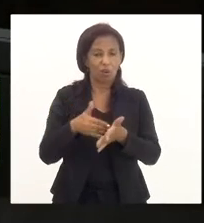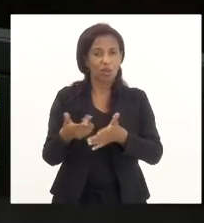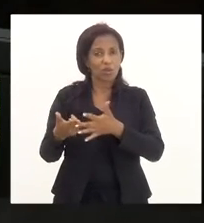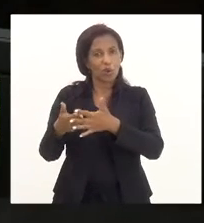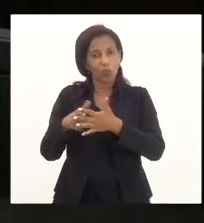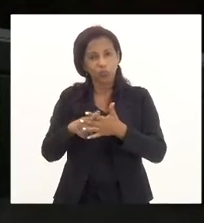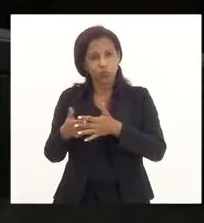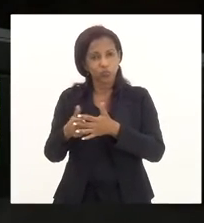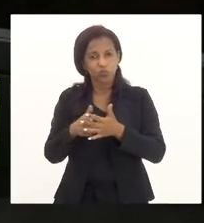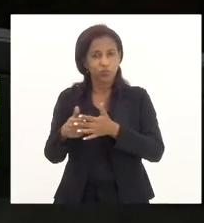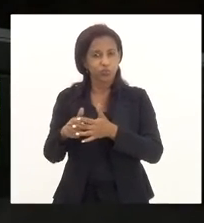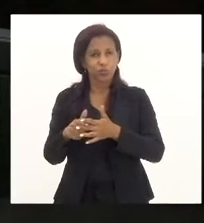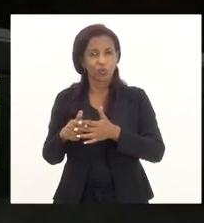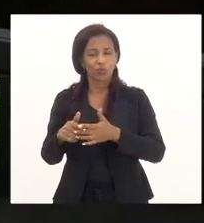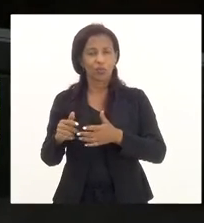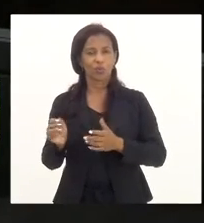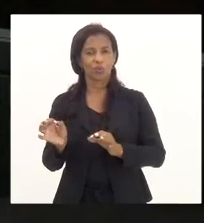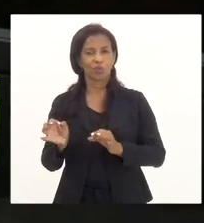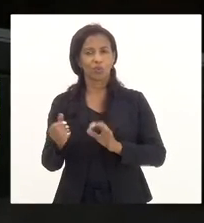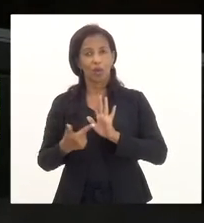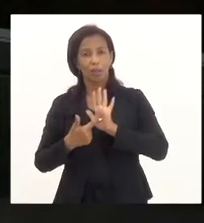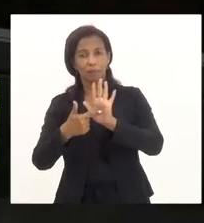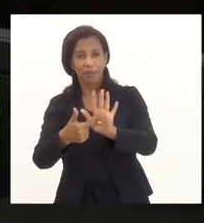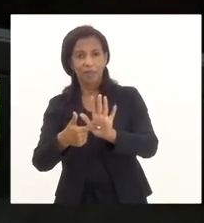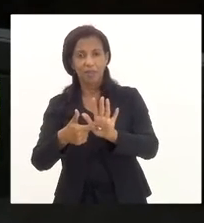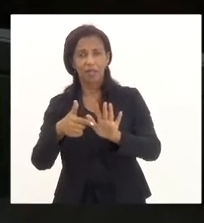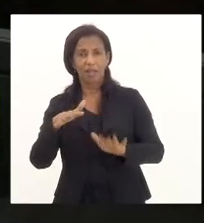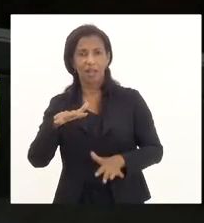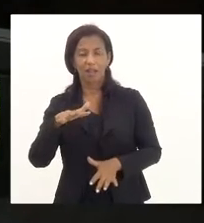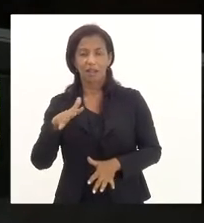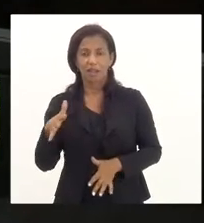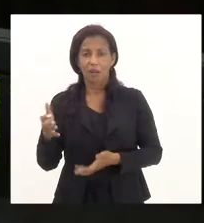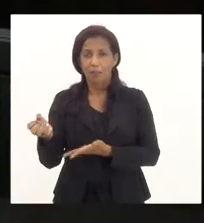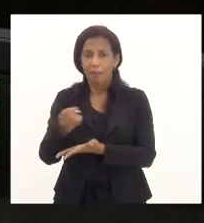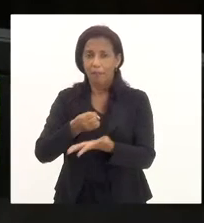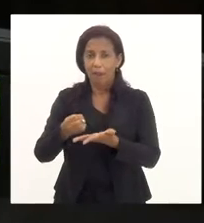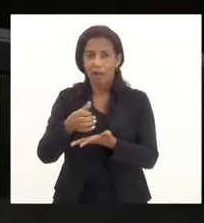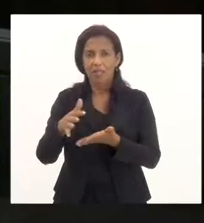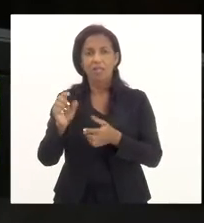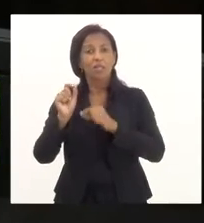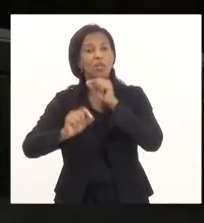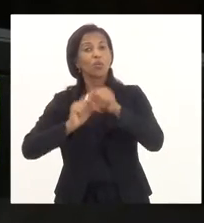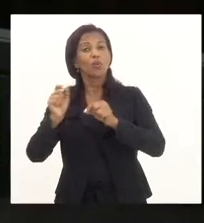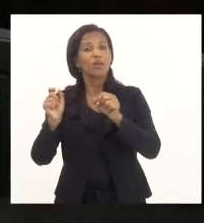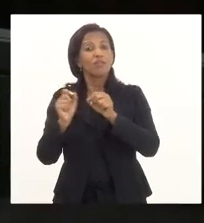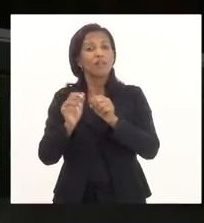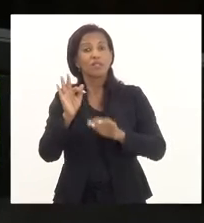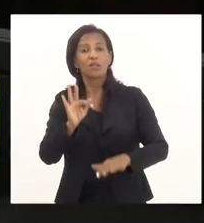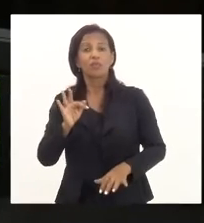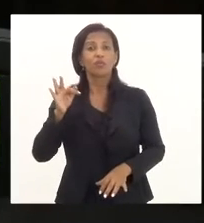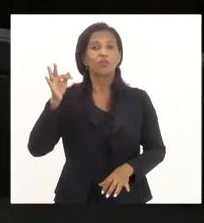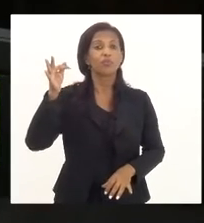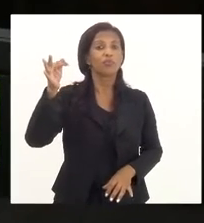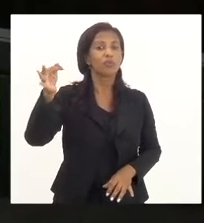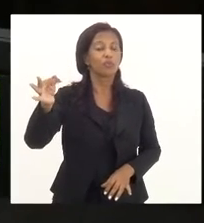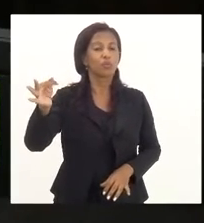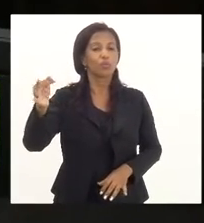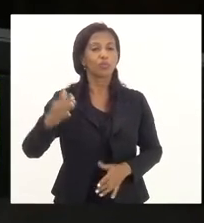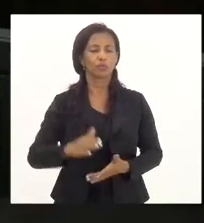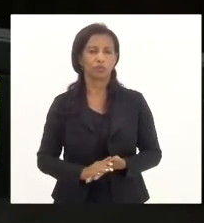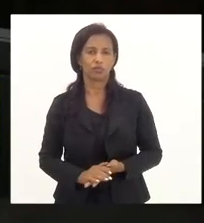o Justin só do ponto de vista de apresentar o cenário básico que a gente pretende fazer que seria em